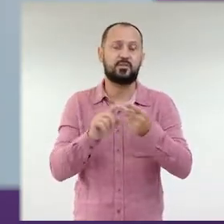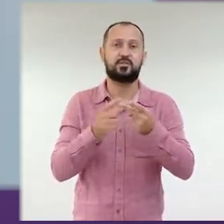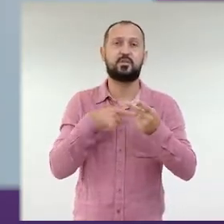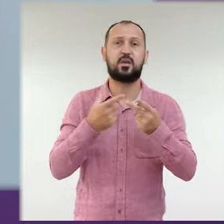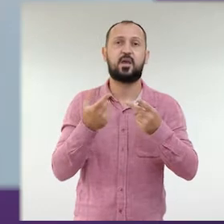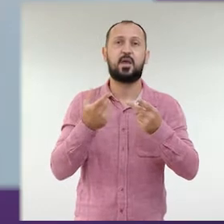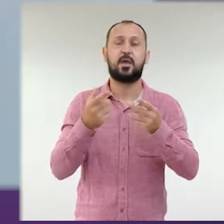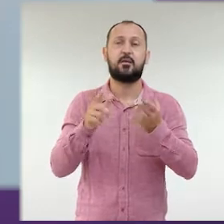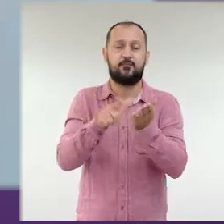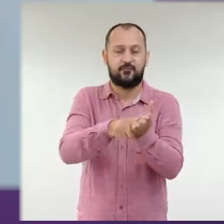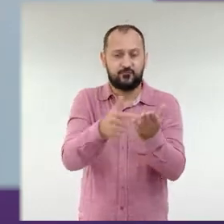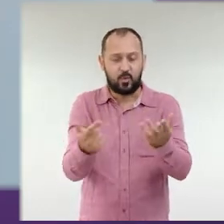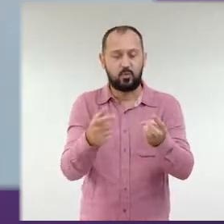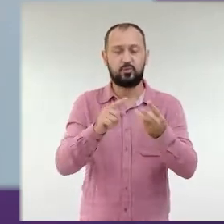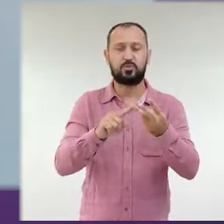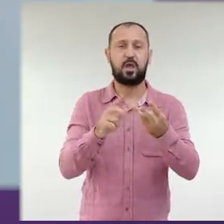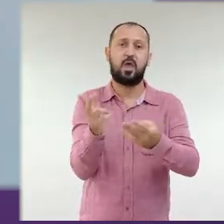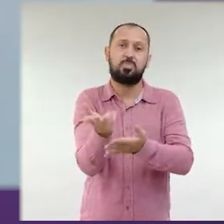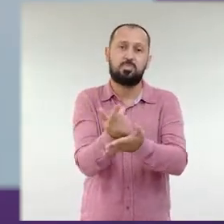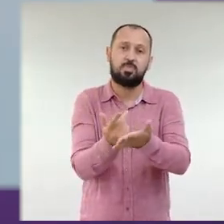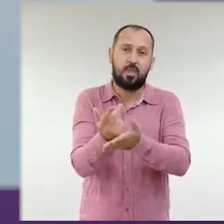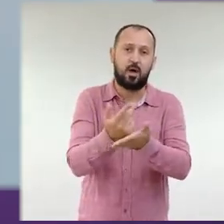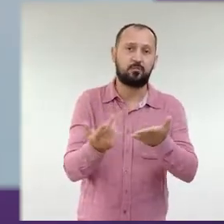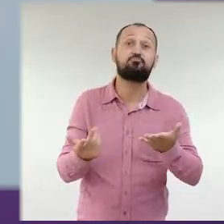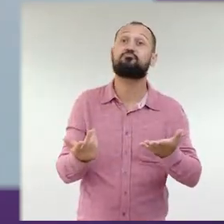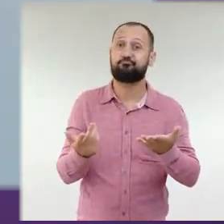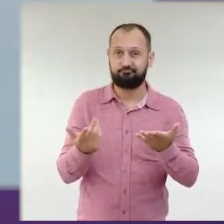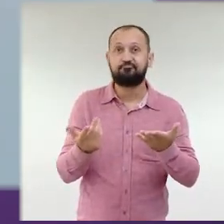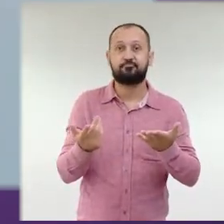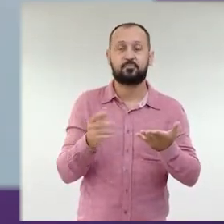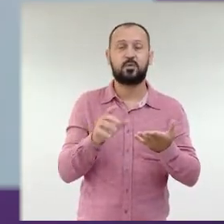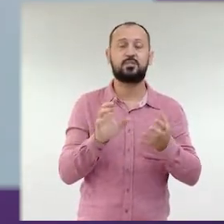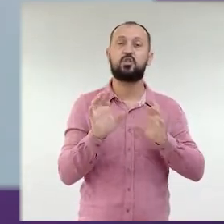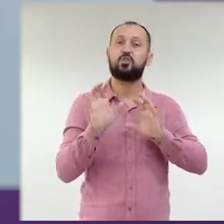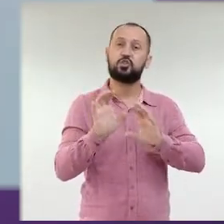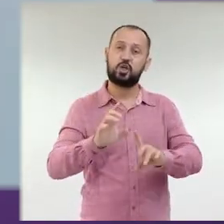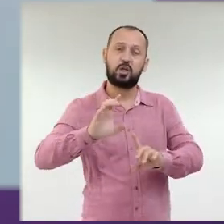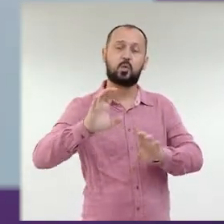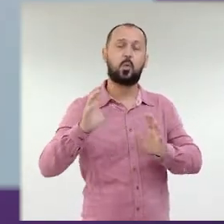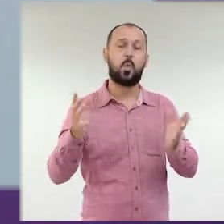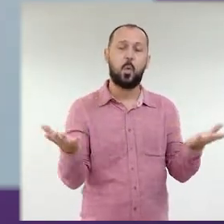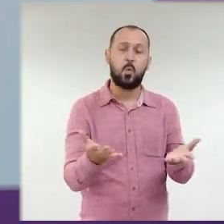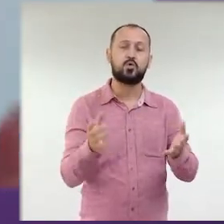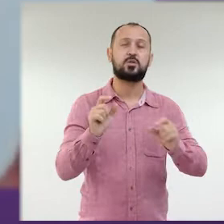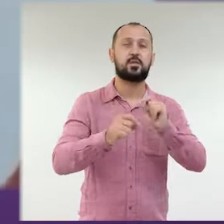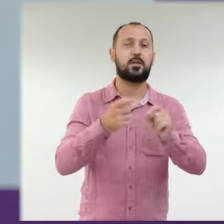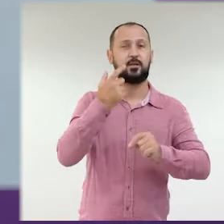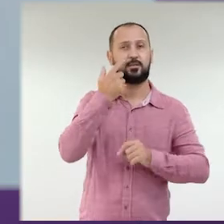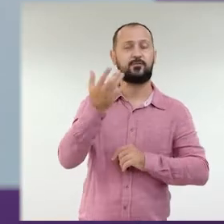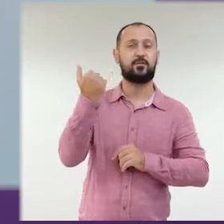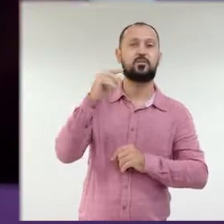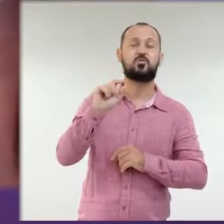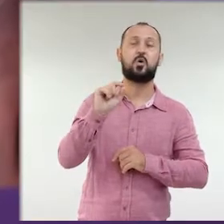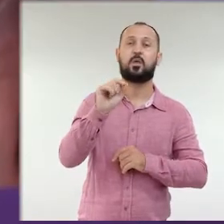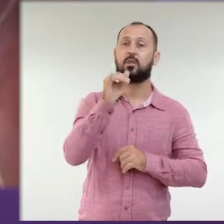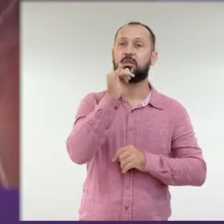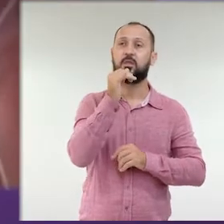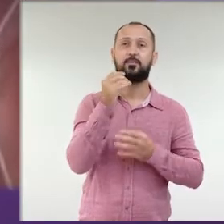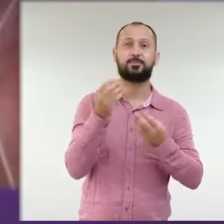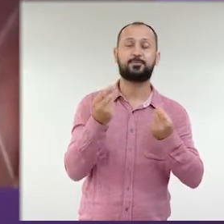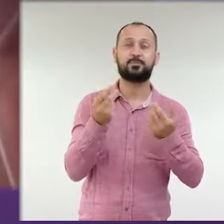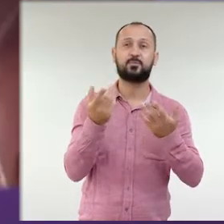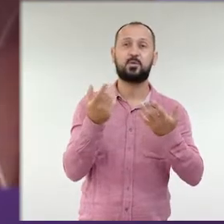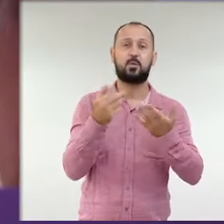são folders, são desenhos. Então, esse formato agora, que a gente antes via só, às vezes, através de